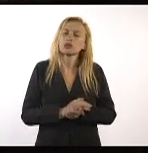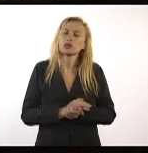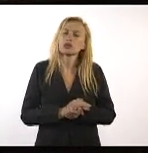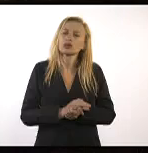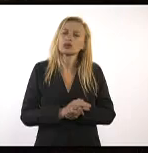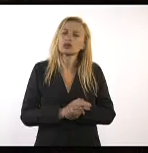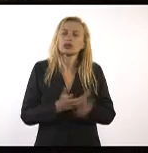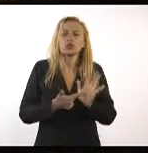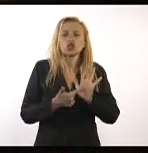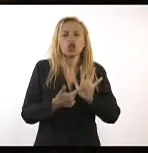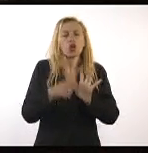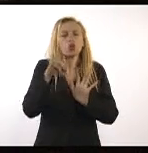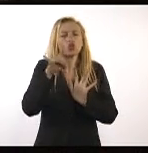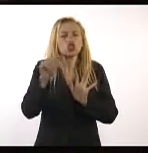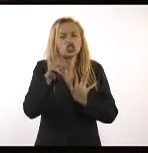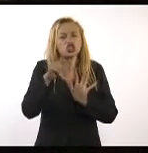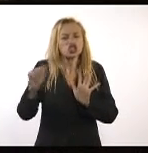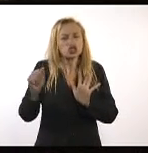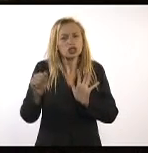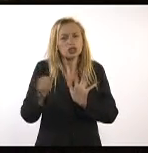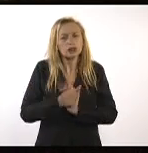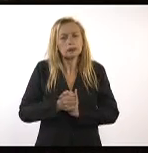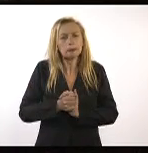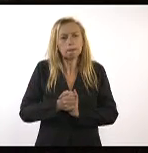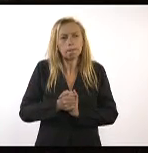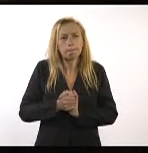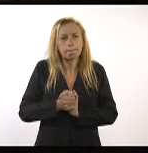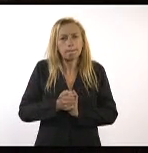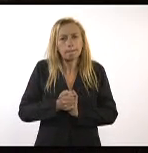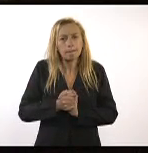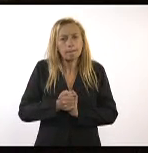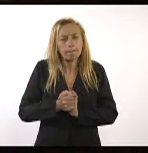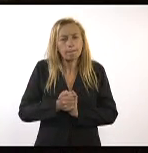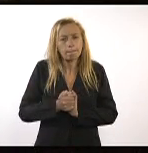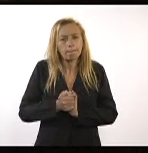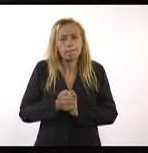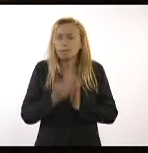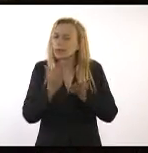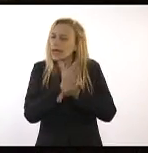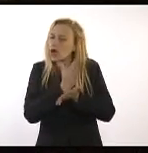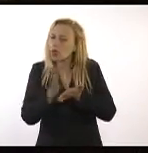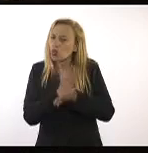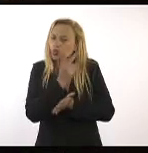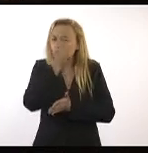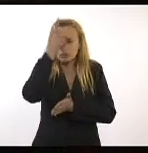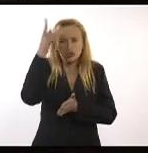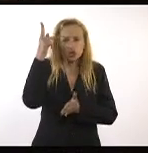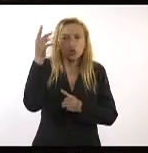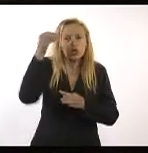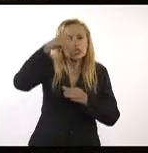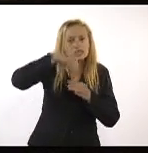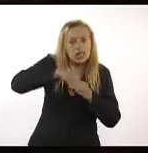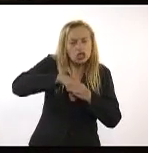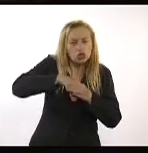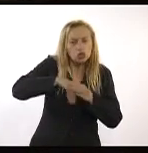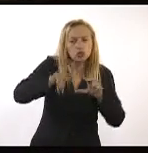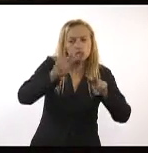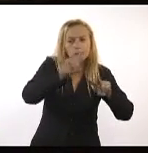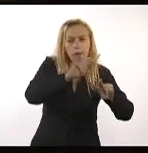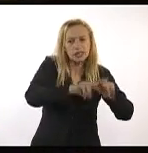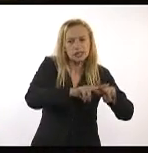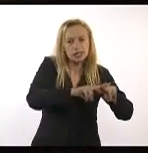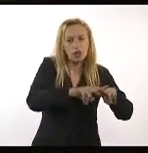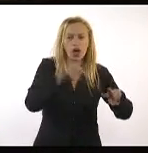o dia a dia de algumas pessoas dentro de prisões